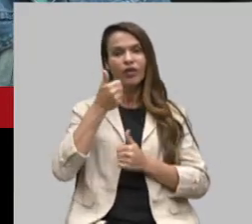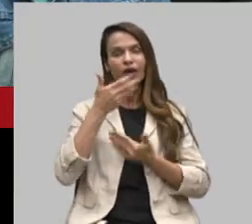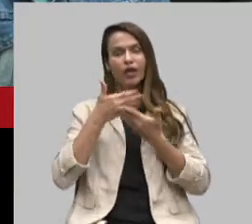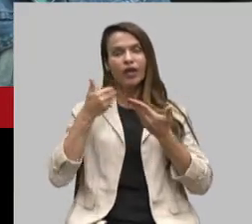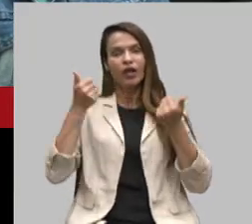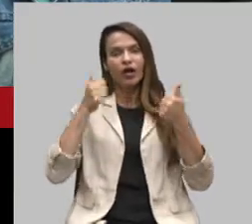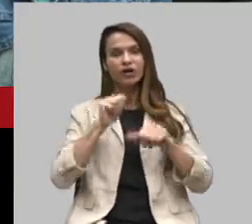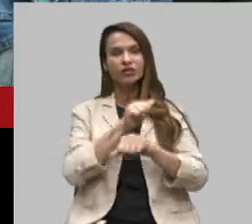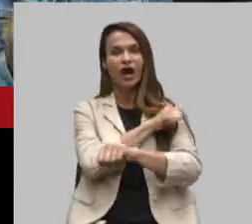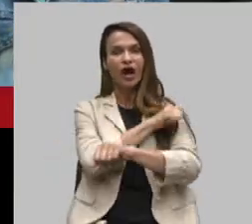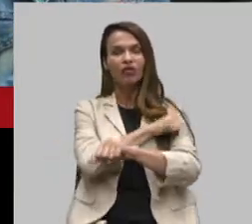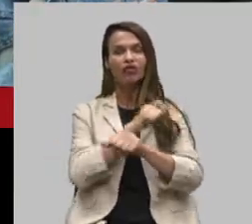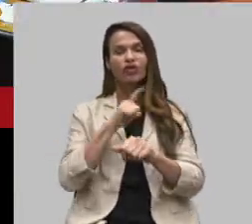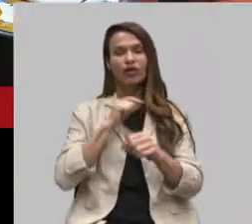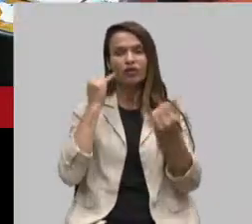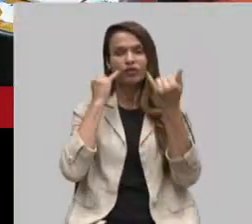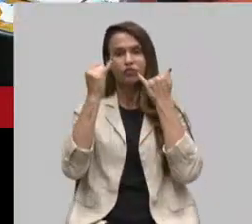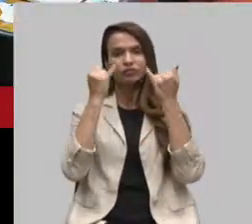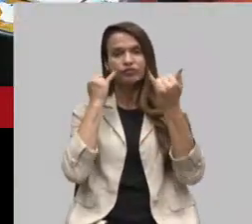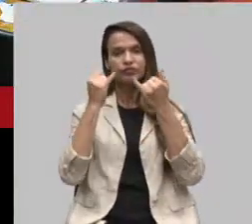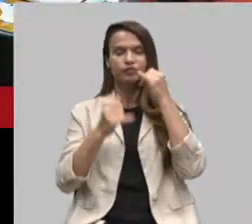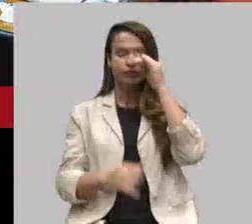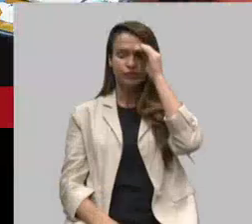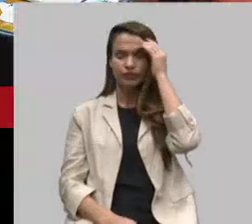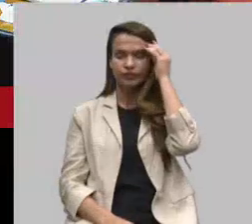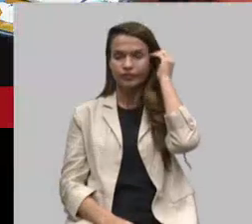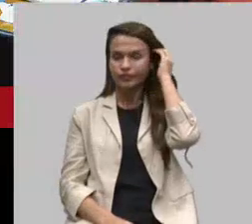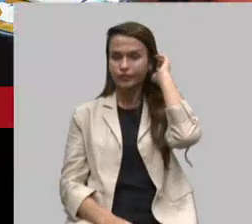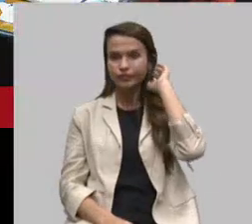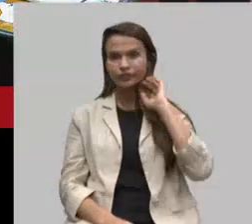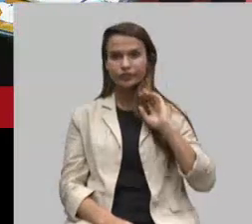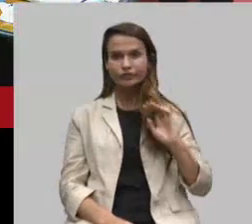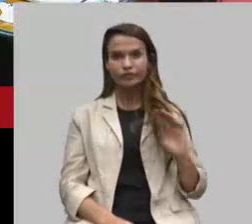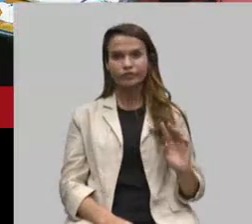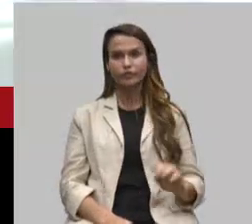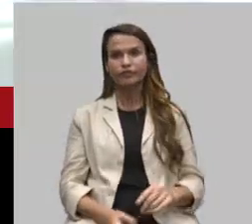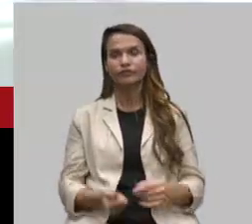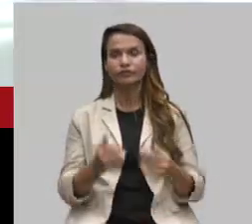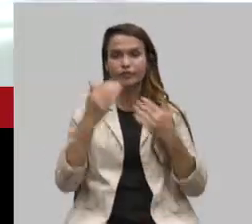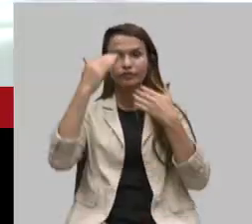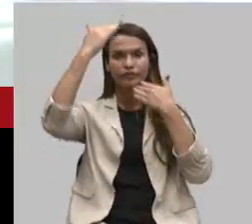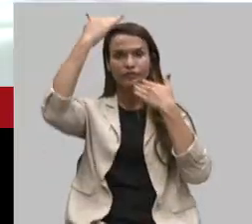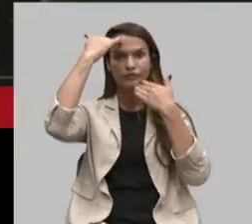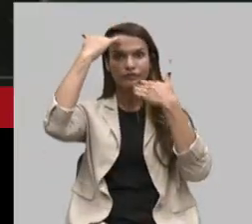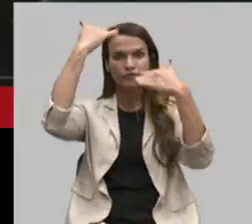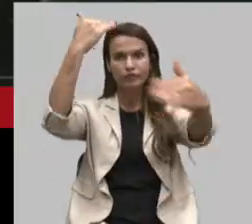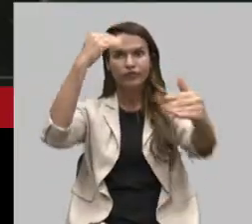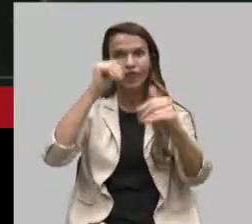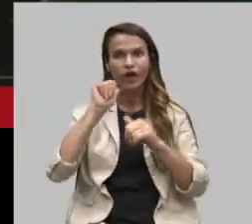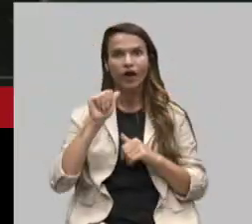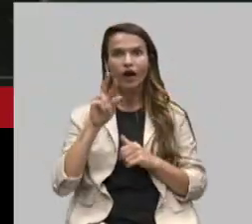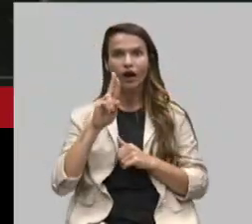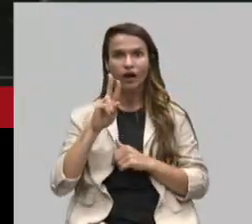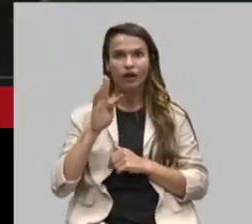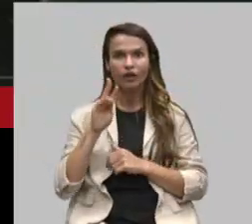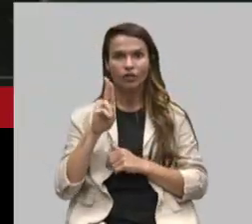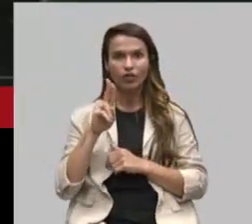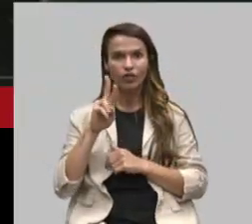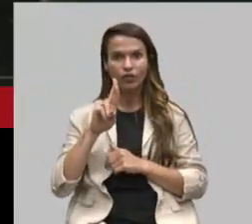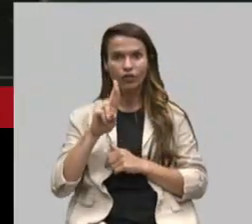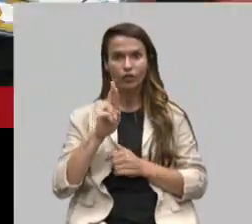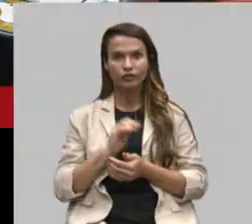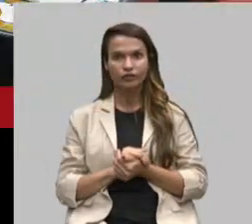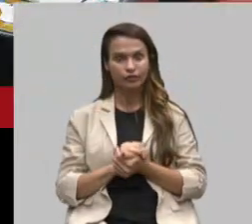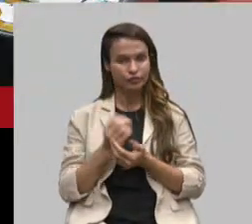serem formados obrigada Ok muito obrigada Artur pode falar companheiro